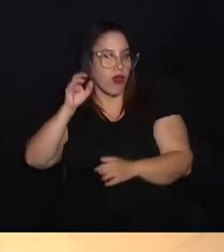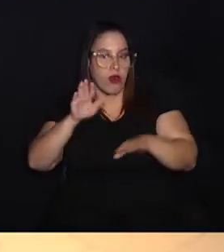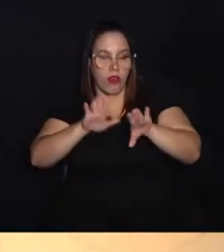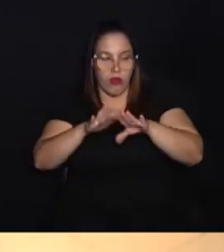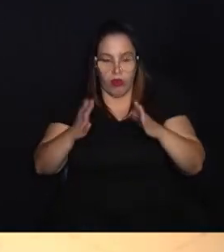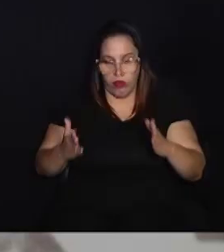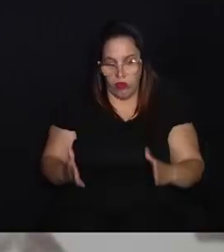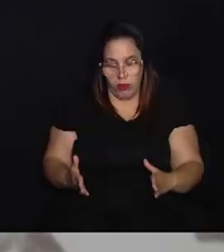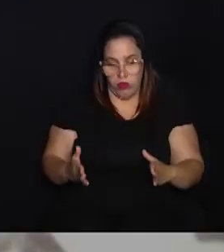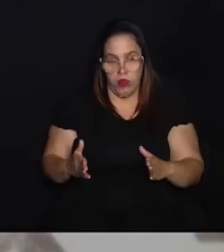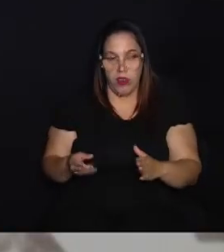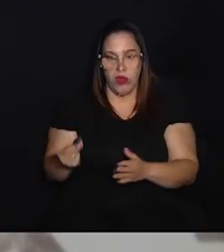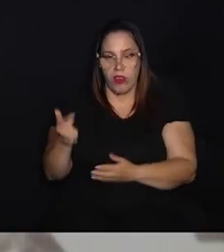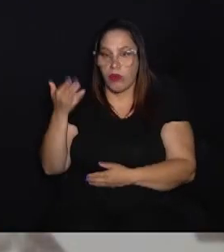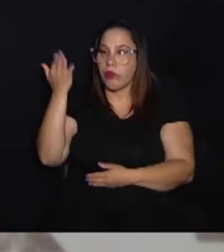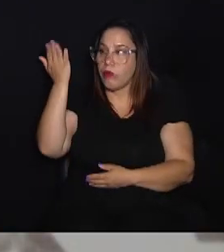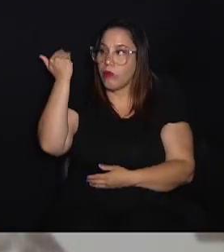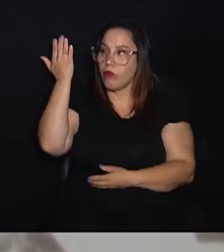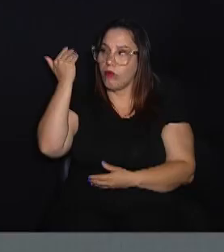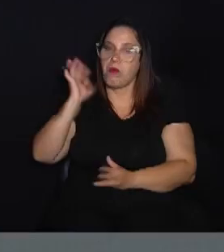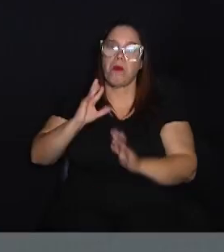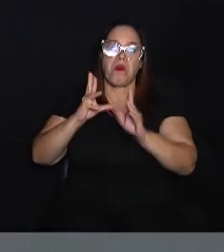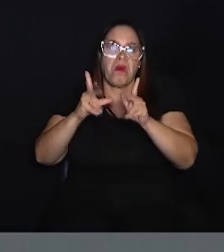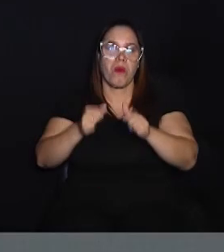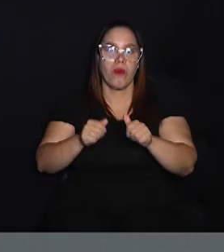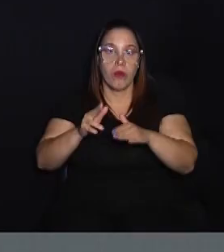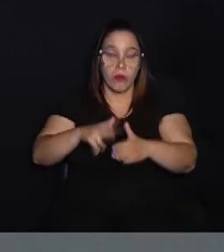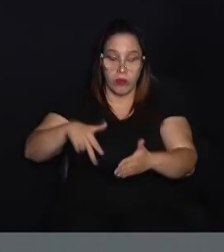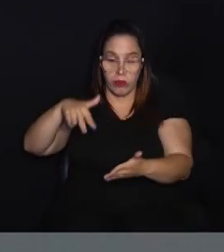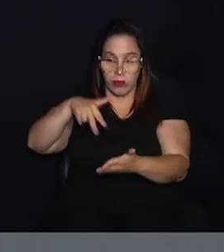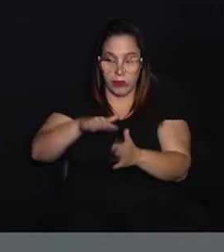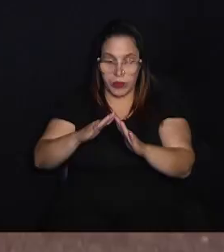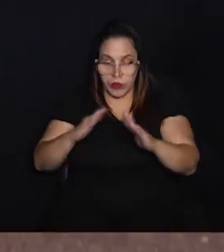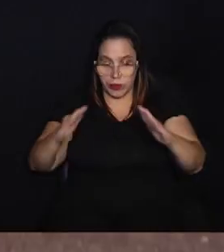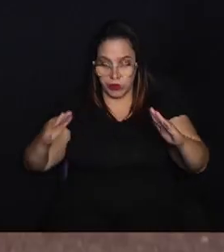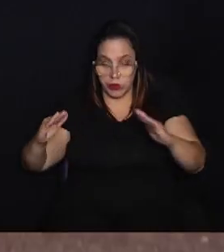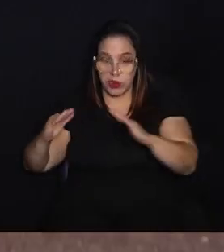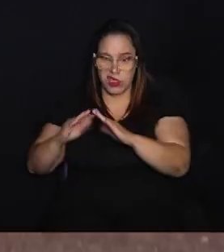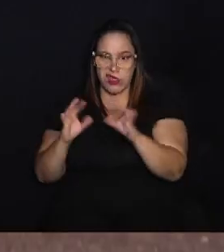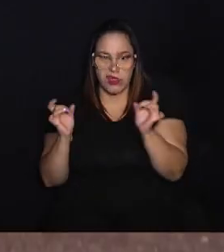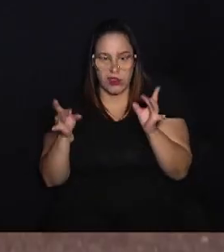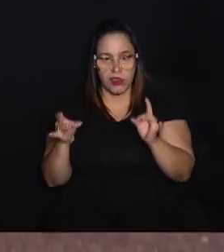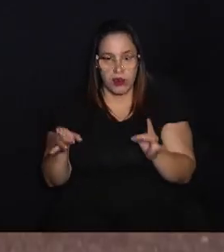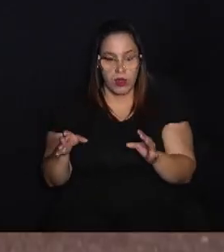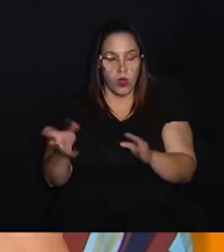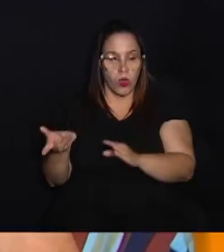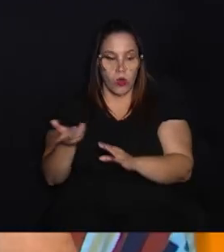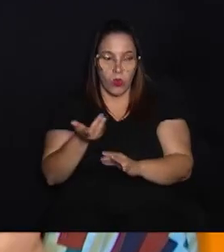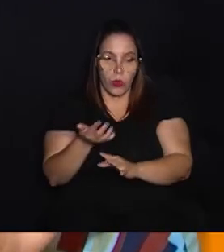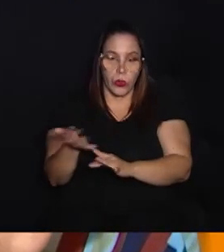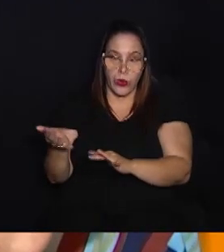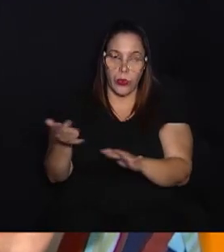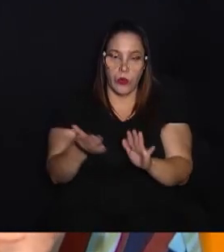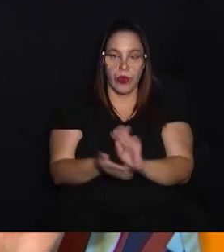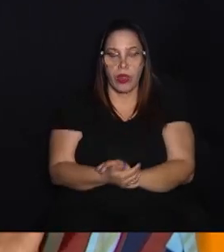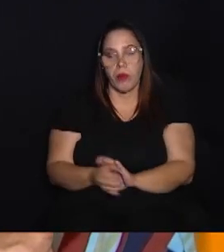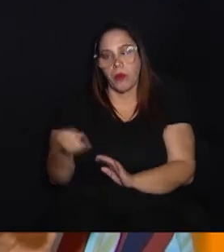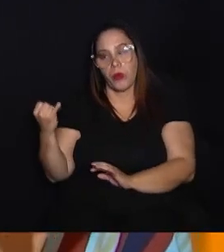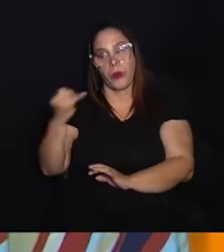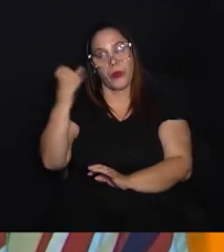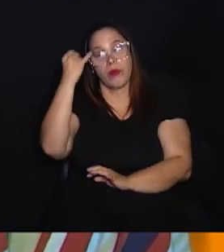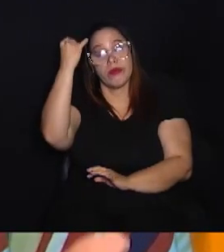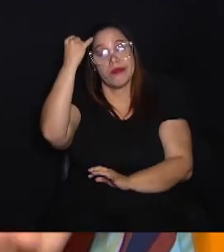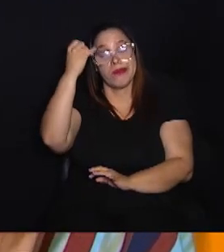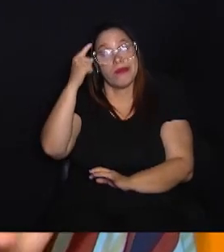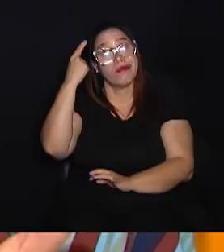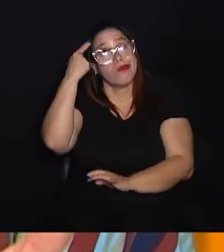e objetos antigos. E tudo fica mantido em um ambiente totalmente climatizado. É muito importante quando a